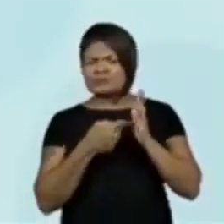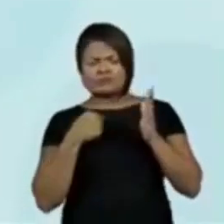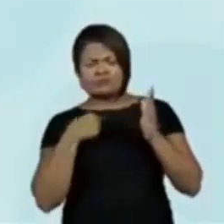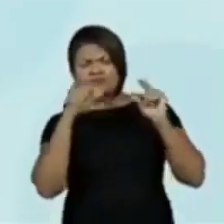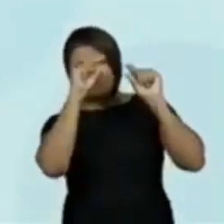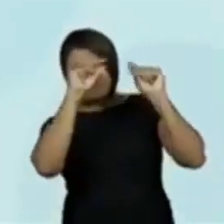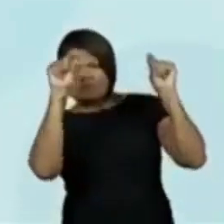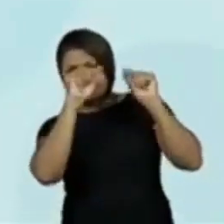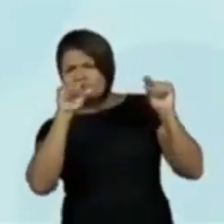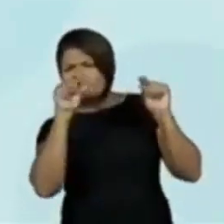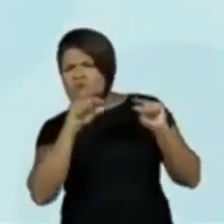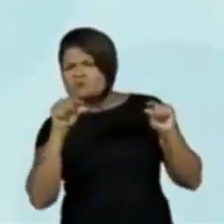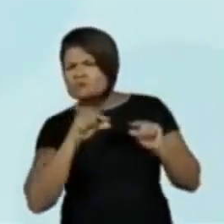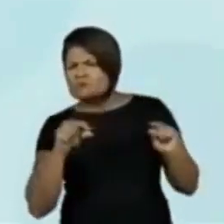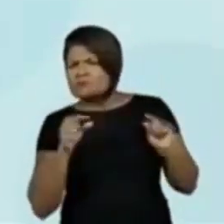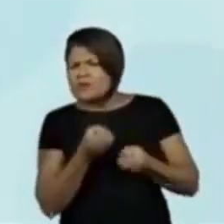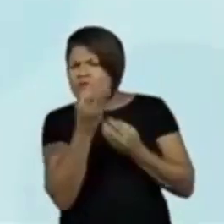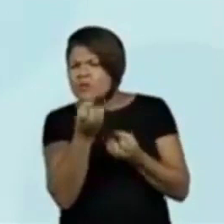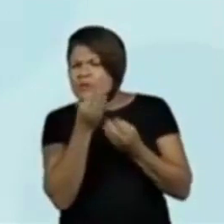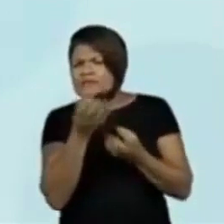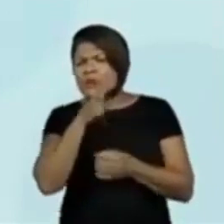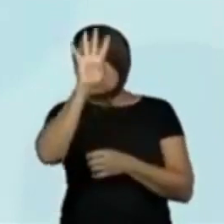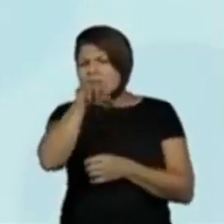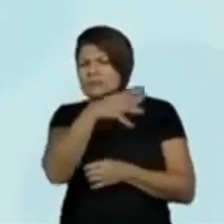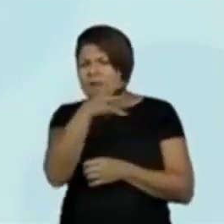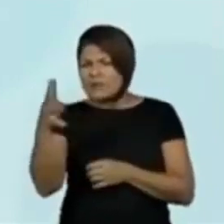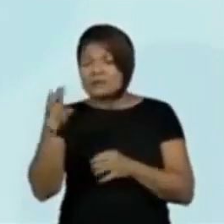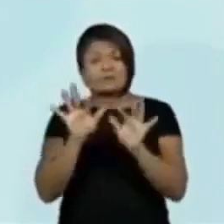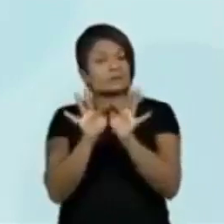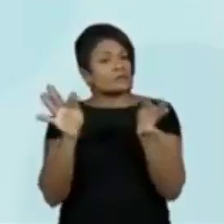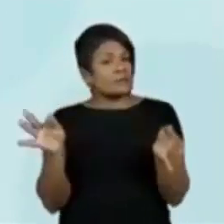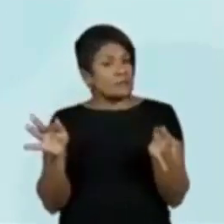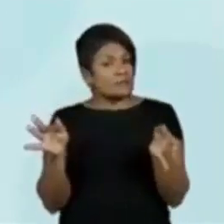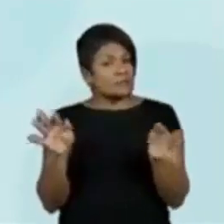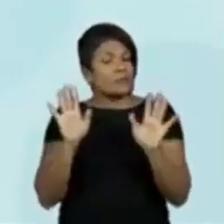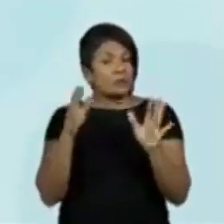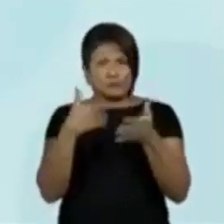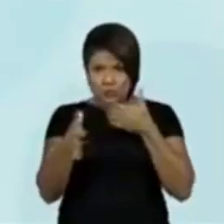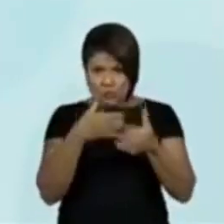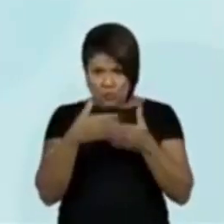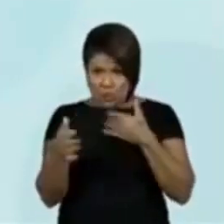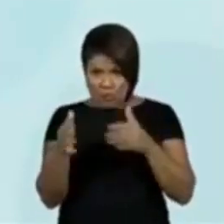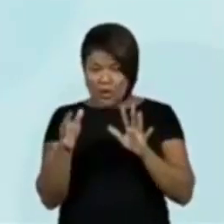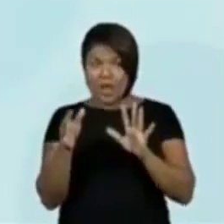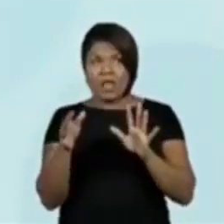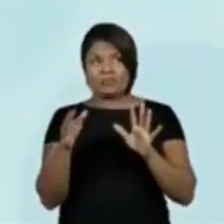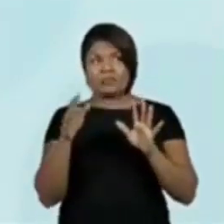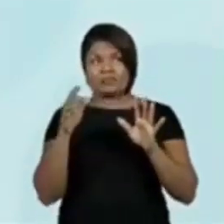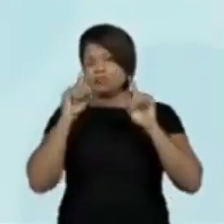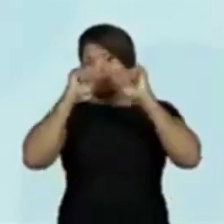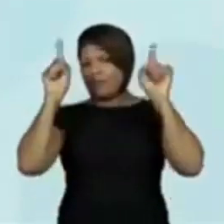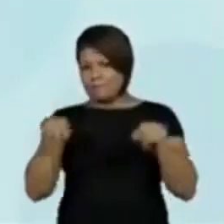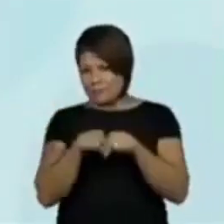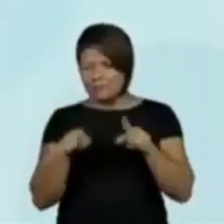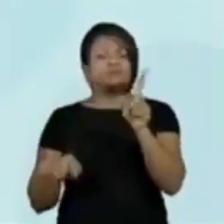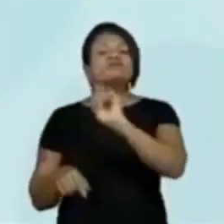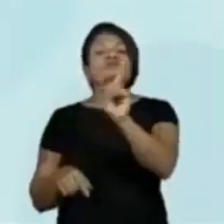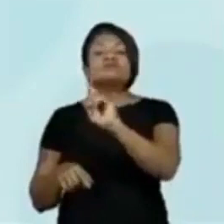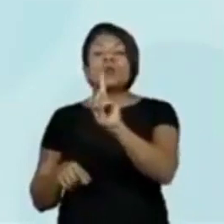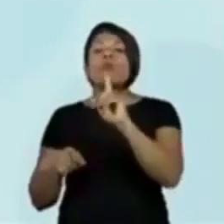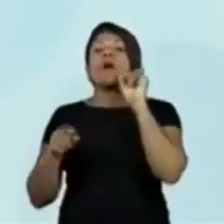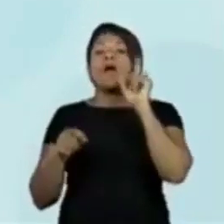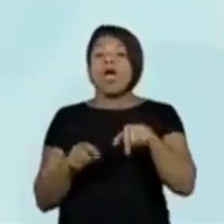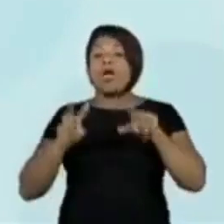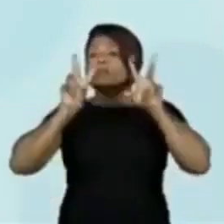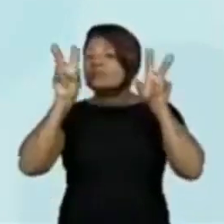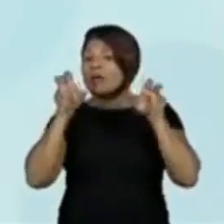dados apresentados em tabela simples. Só que não é qualquer tabela. É uma tabela com base na enquete sobre